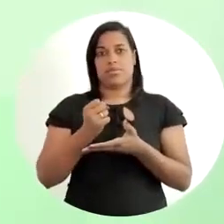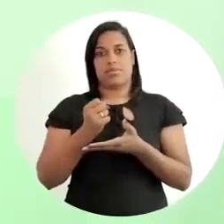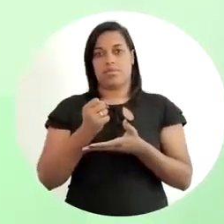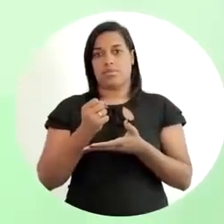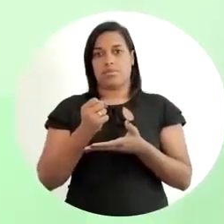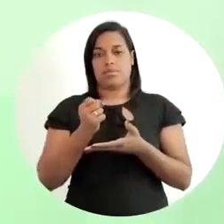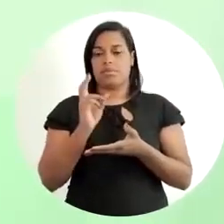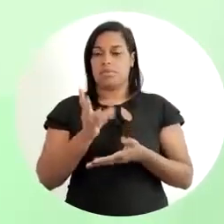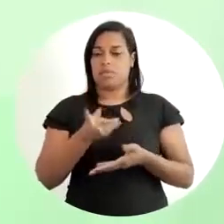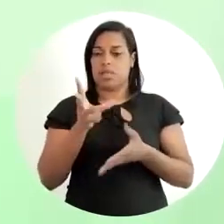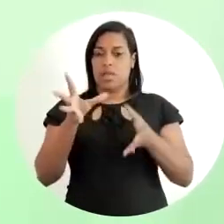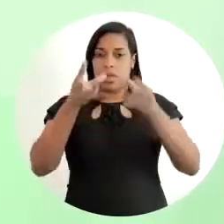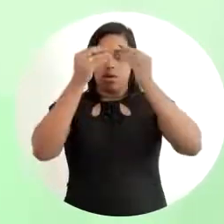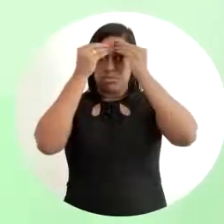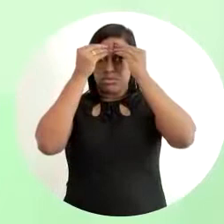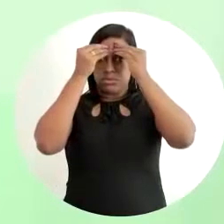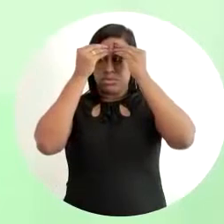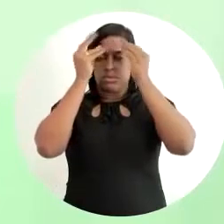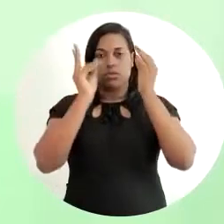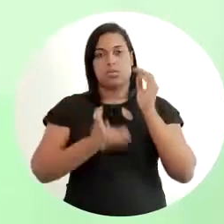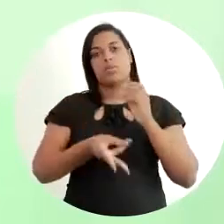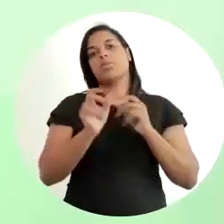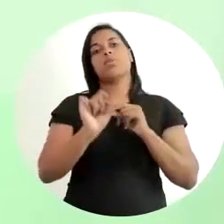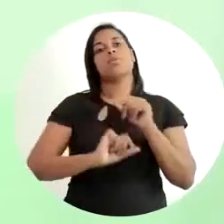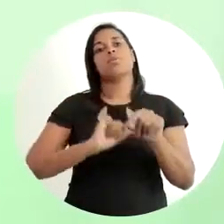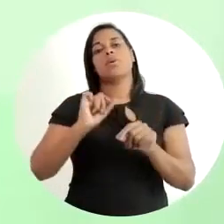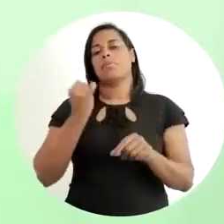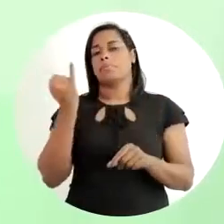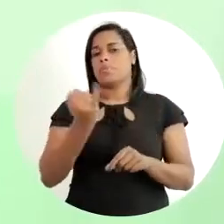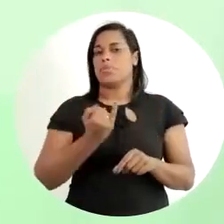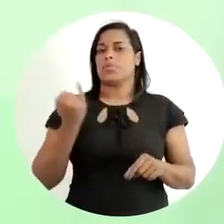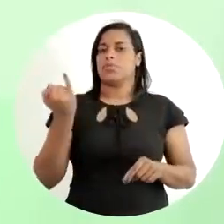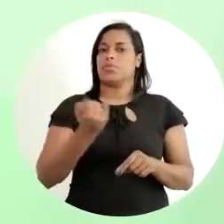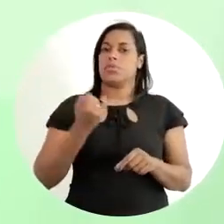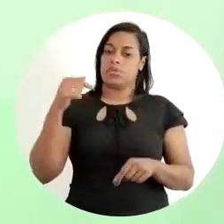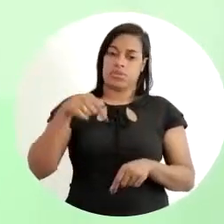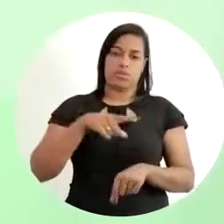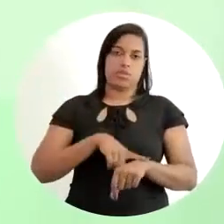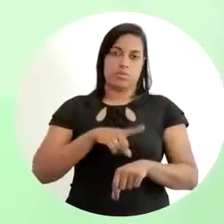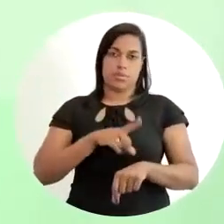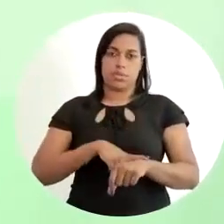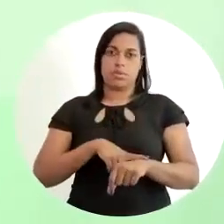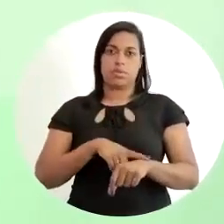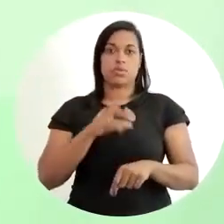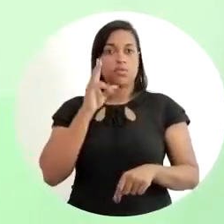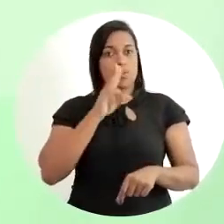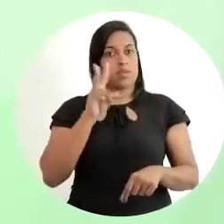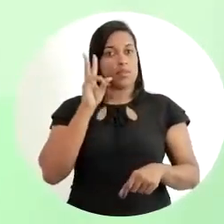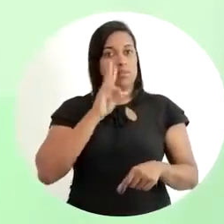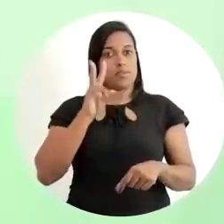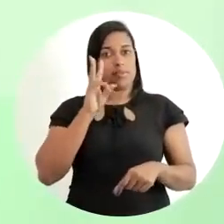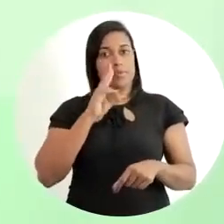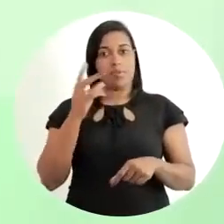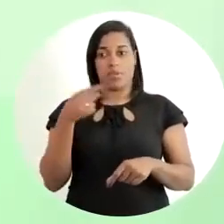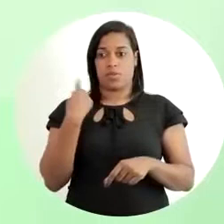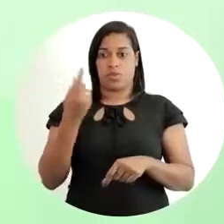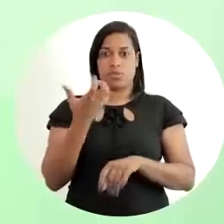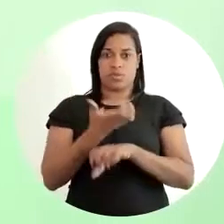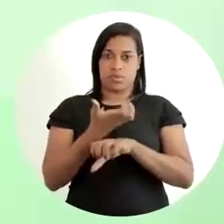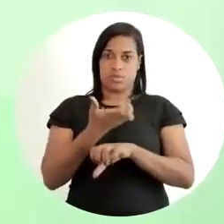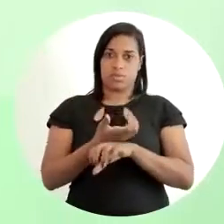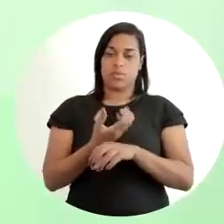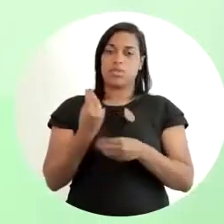tradicional. O ato de decorar e de memorizar eram de extrema importância nesse período. E a gente vai ver durante a